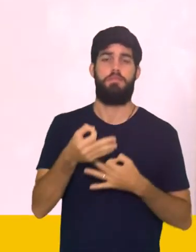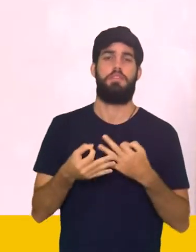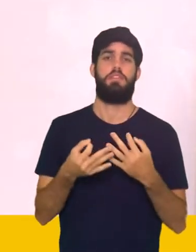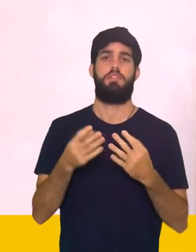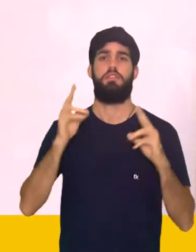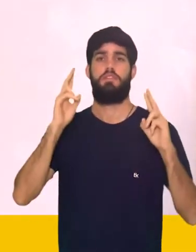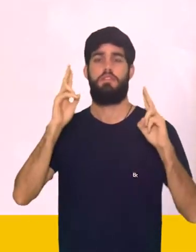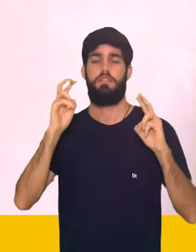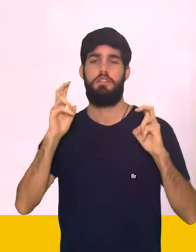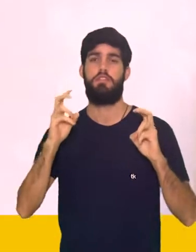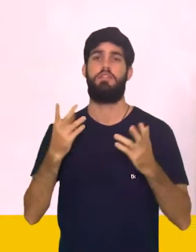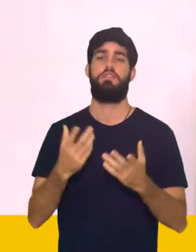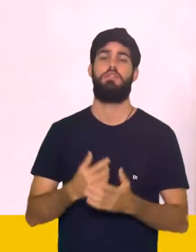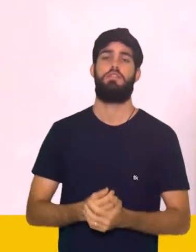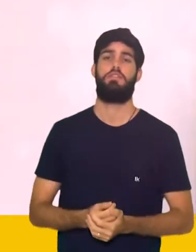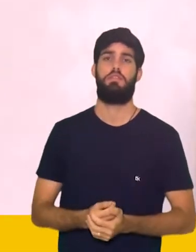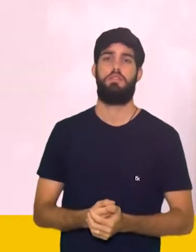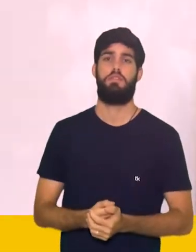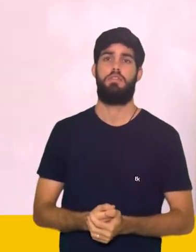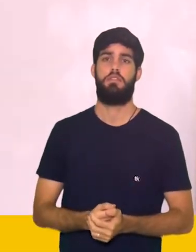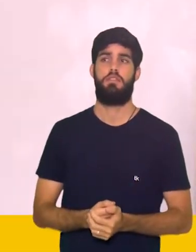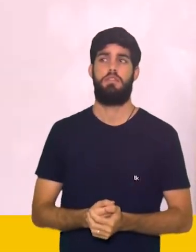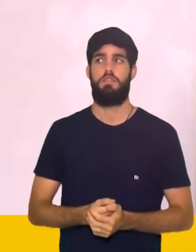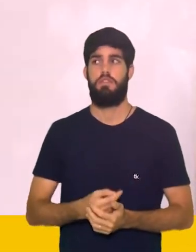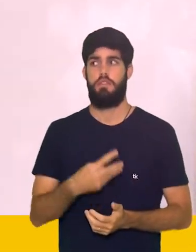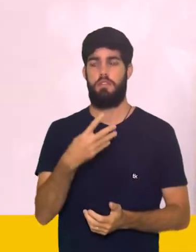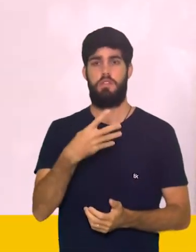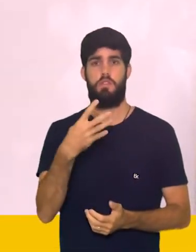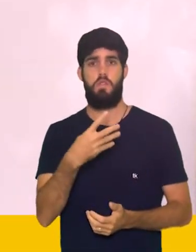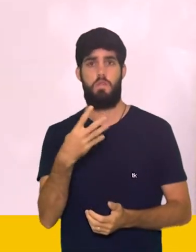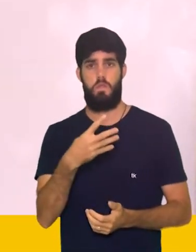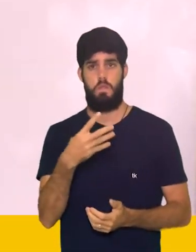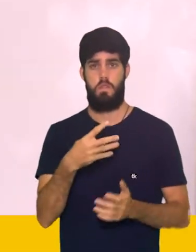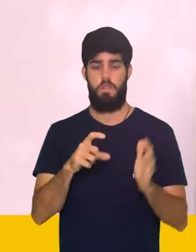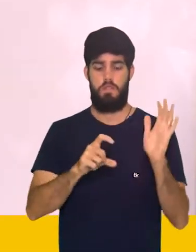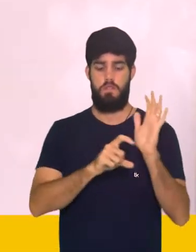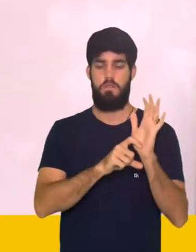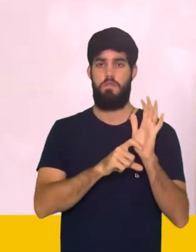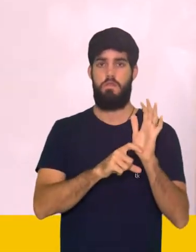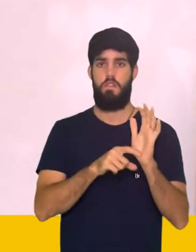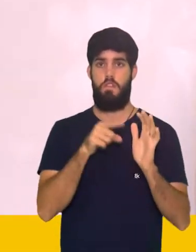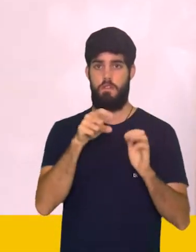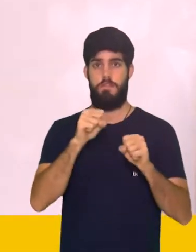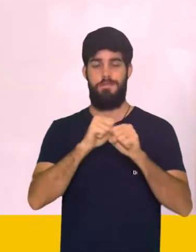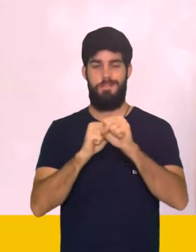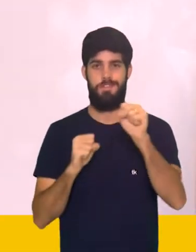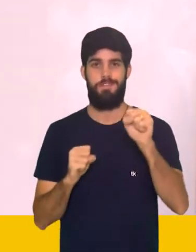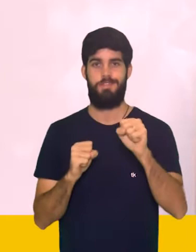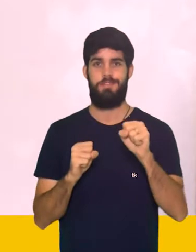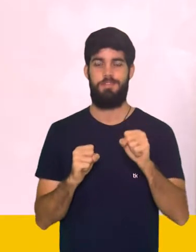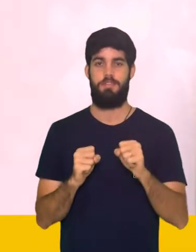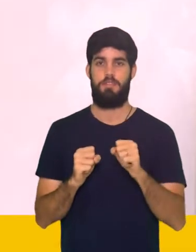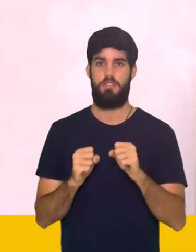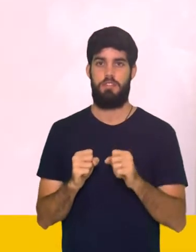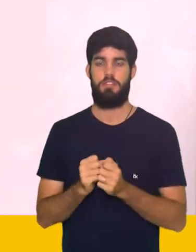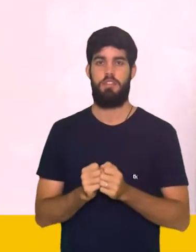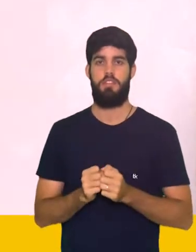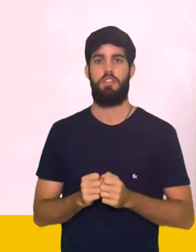sobre. E no quarto, você resolva.